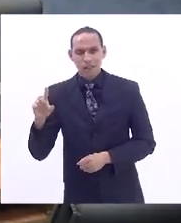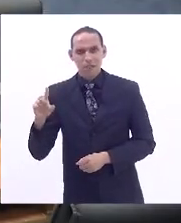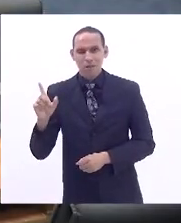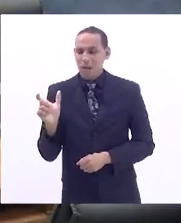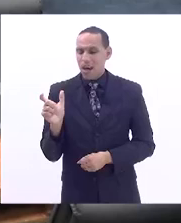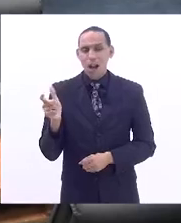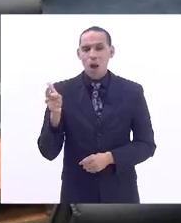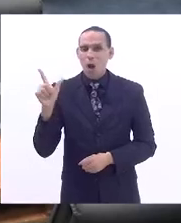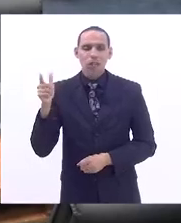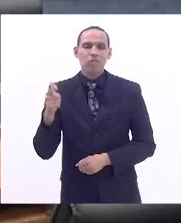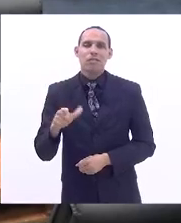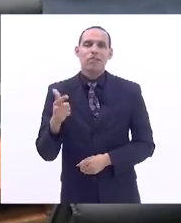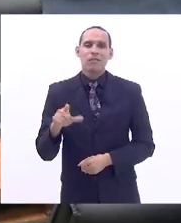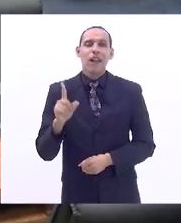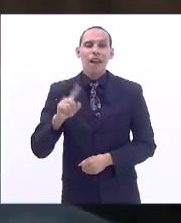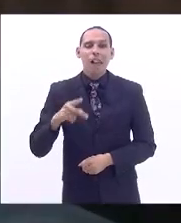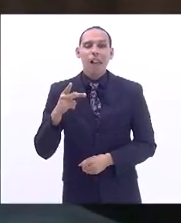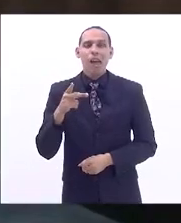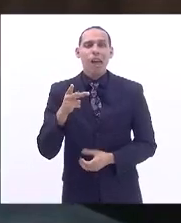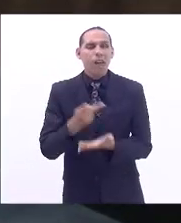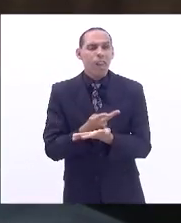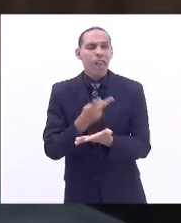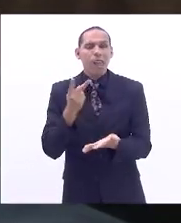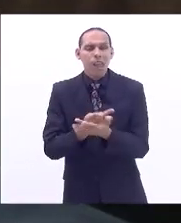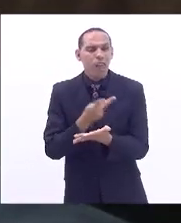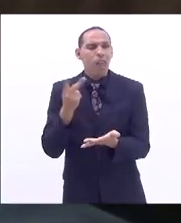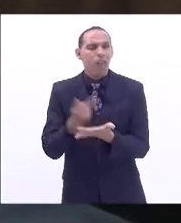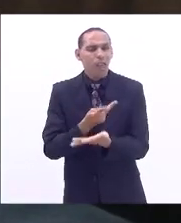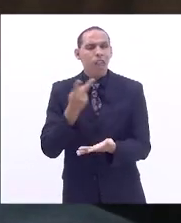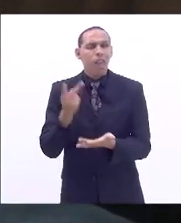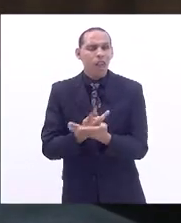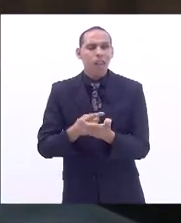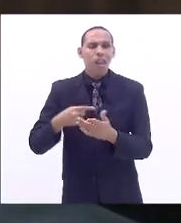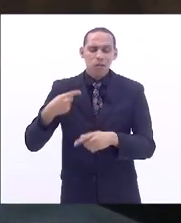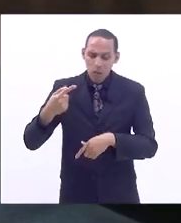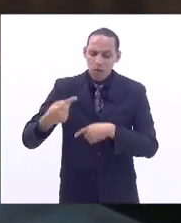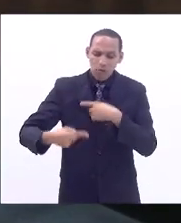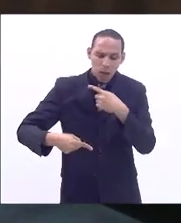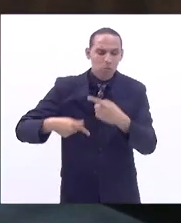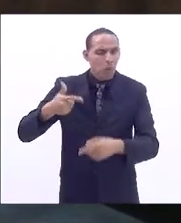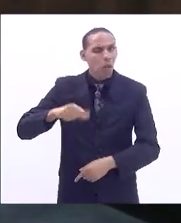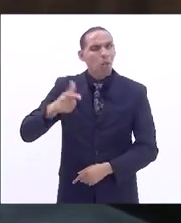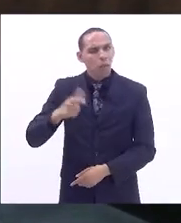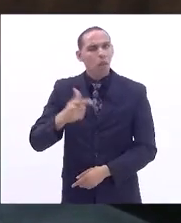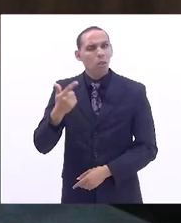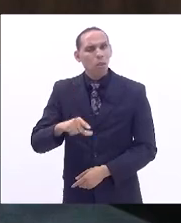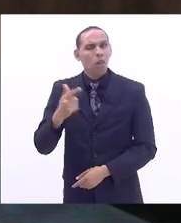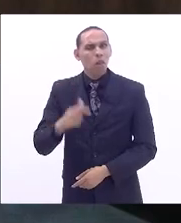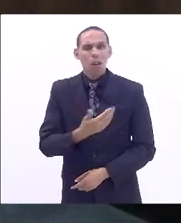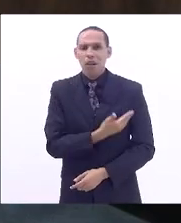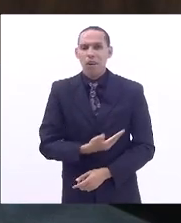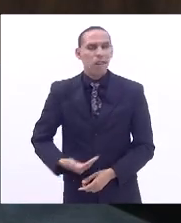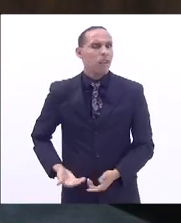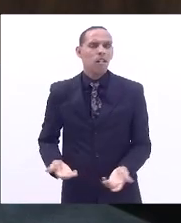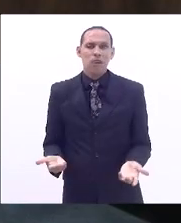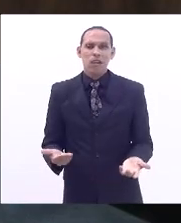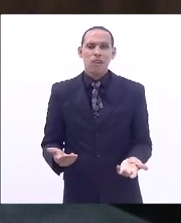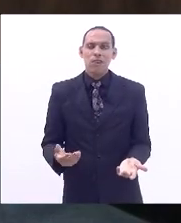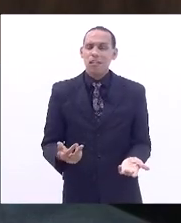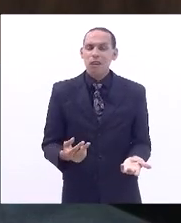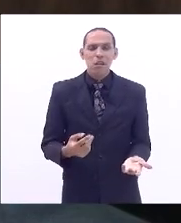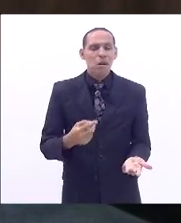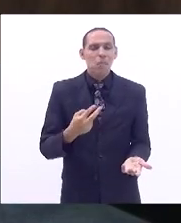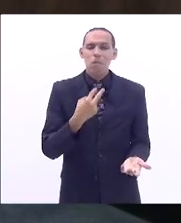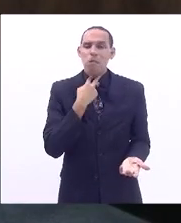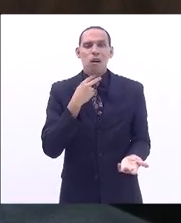isto um arquivo com atrás do outro não pode de forma alguma ser o